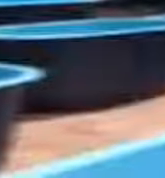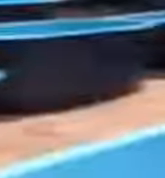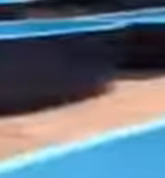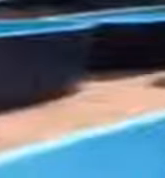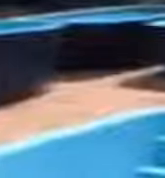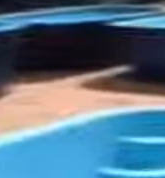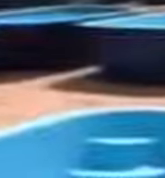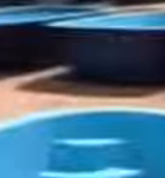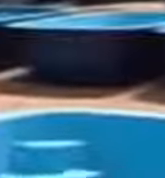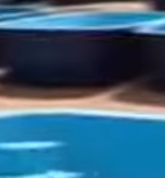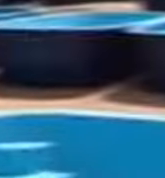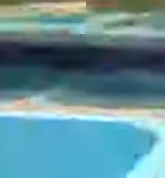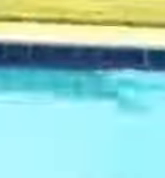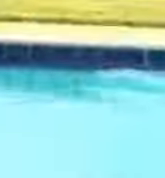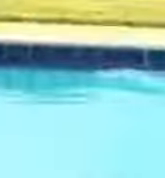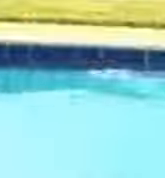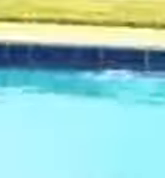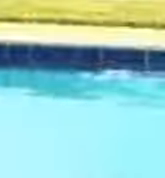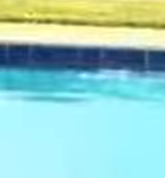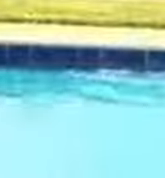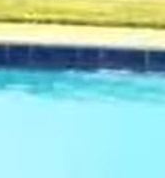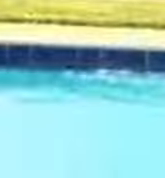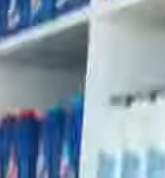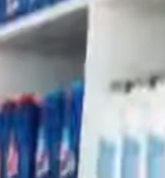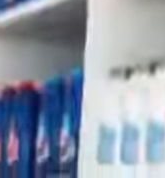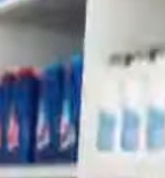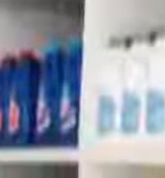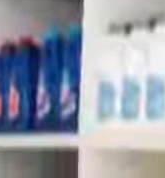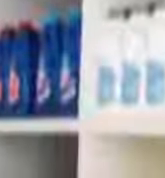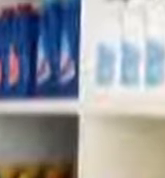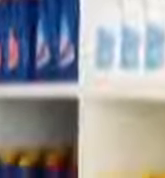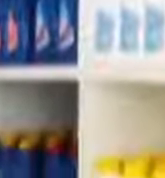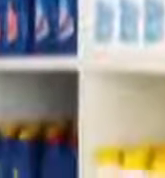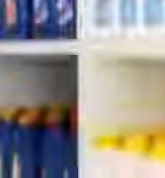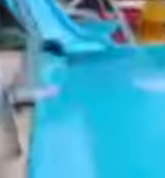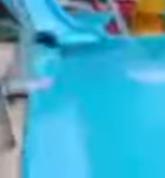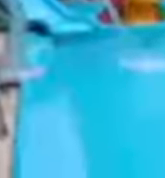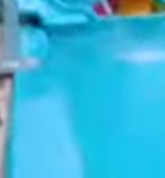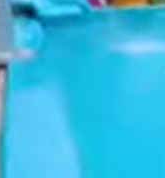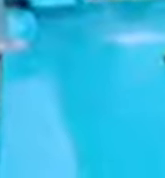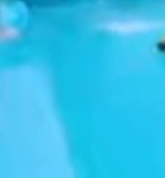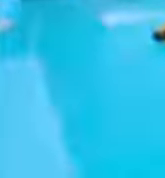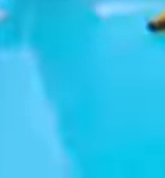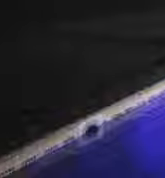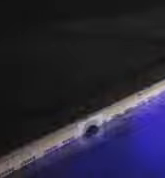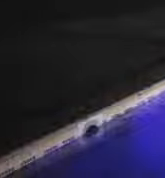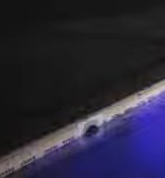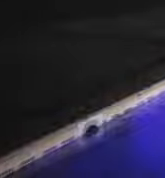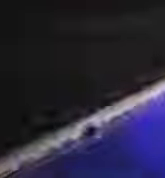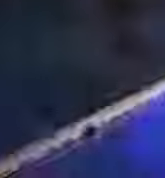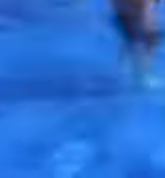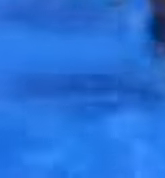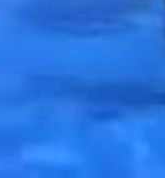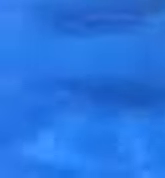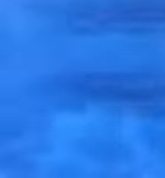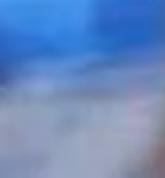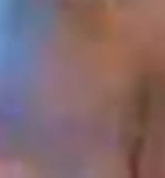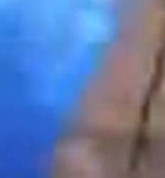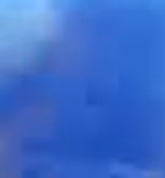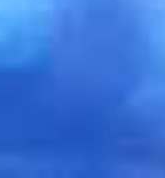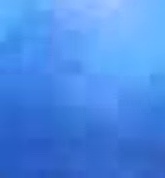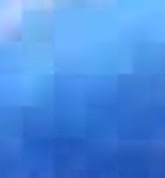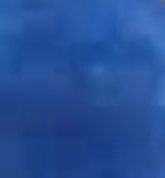Goiana Piscinas. Com ótimos profissionais e os mais diversos produtos que vão proporcionar o